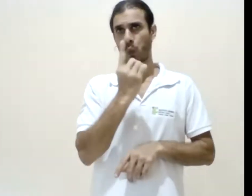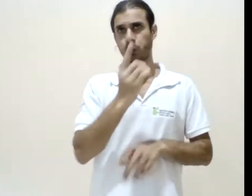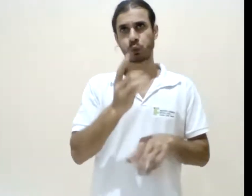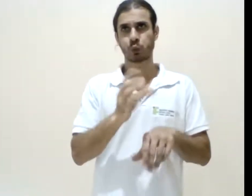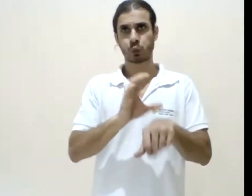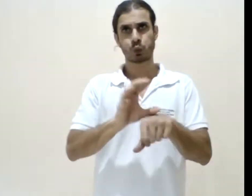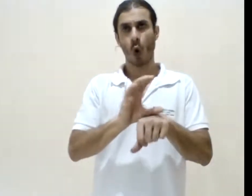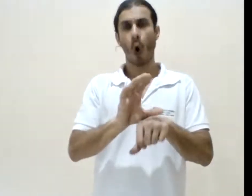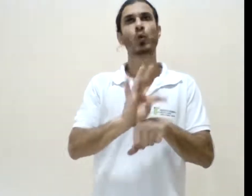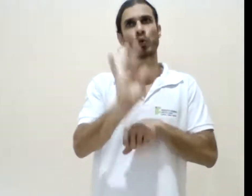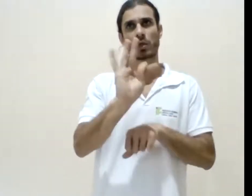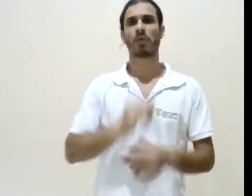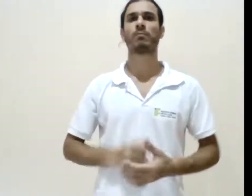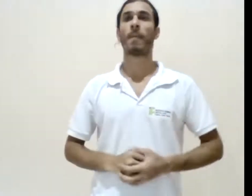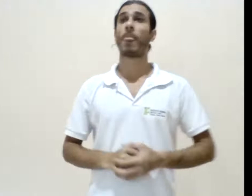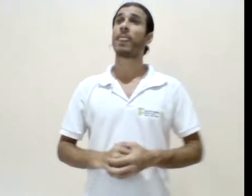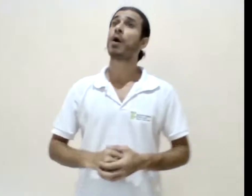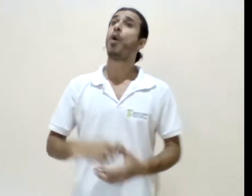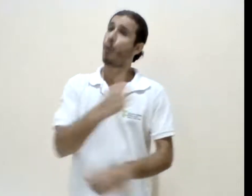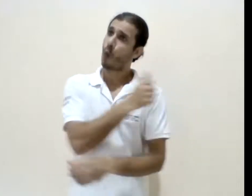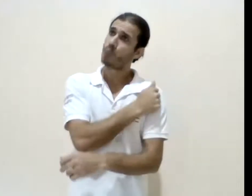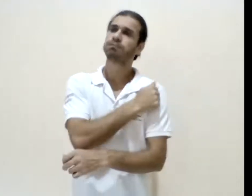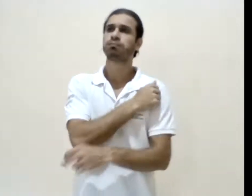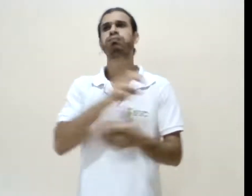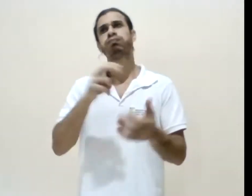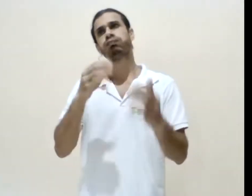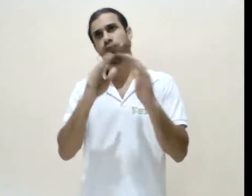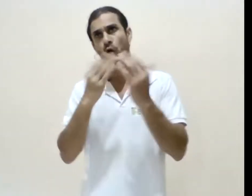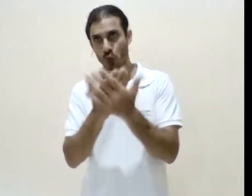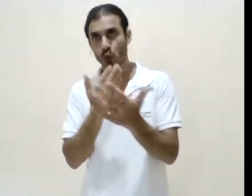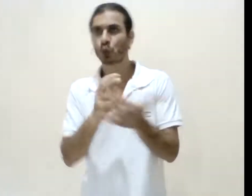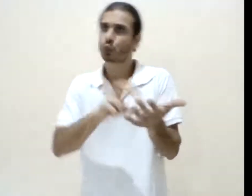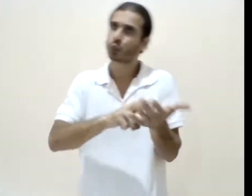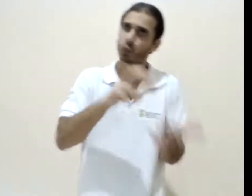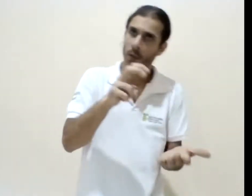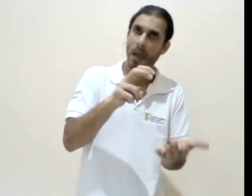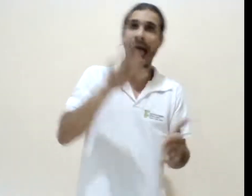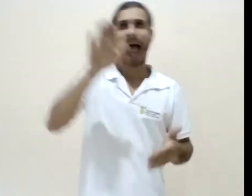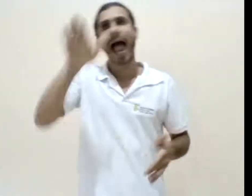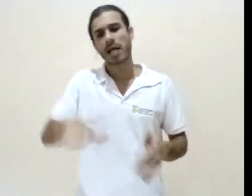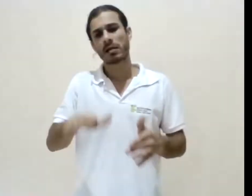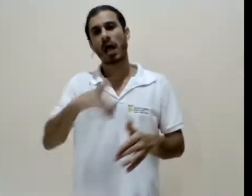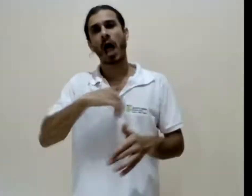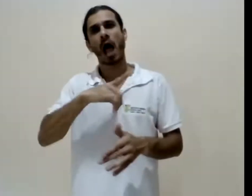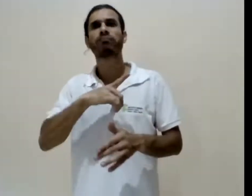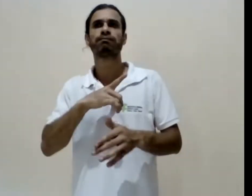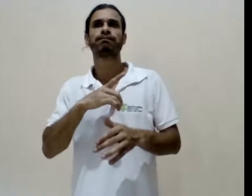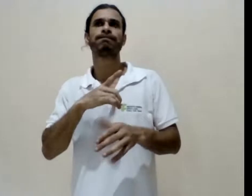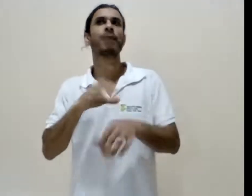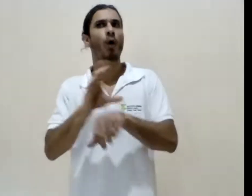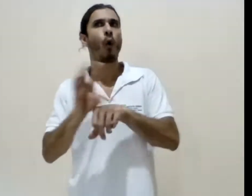manhã no regular e à tarde ele fica no curso técnico, fazendo então, as disciplinas. Tem um professor lá chamado Giovanni, eu acho,